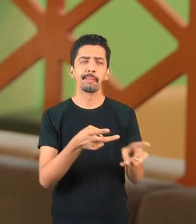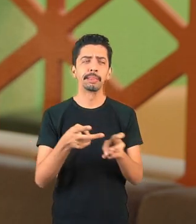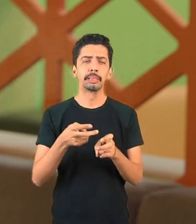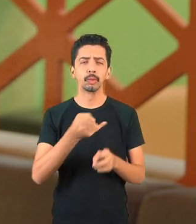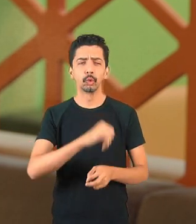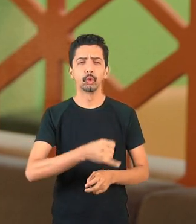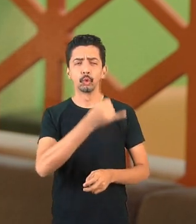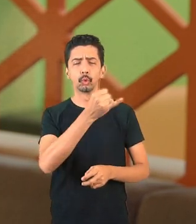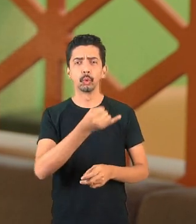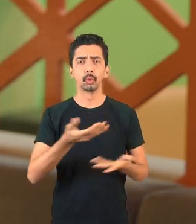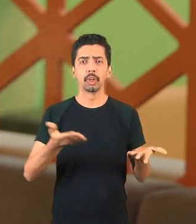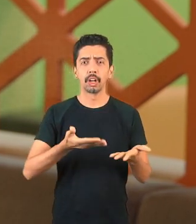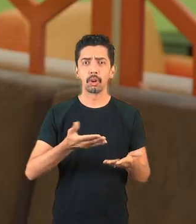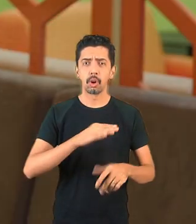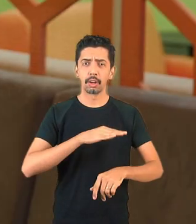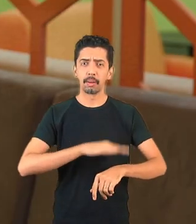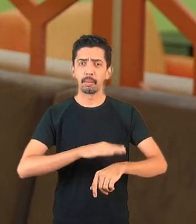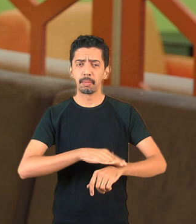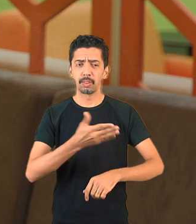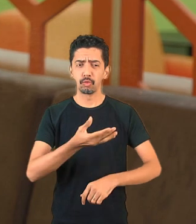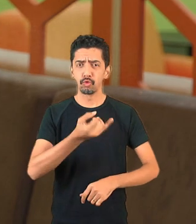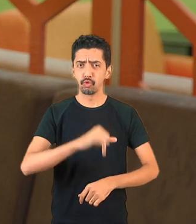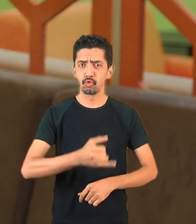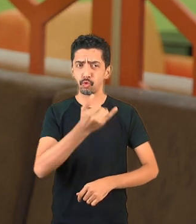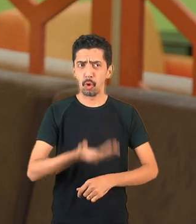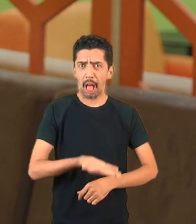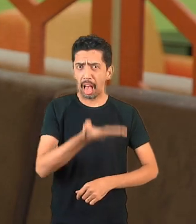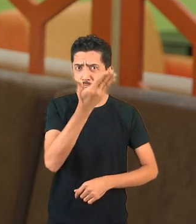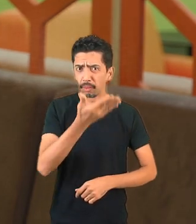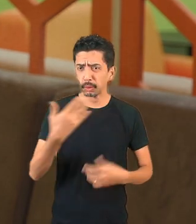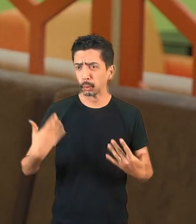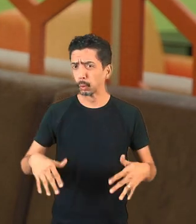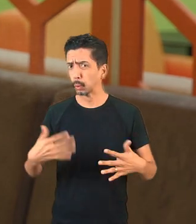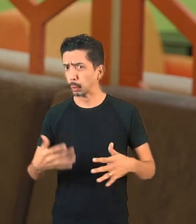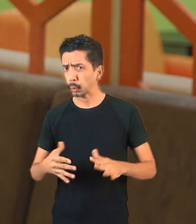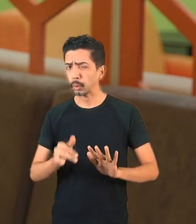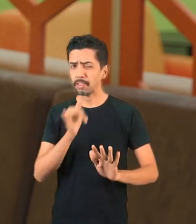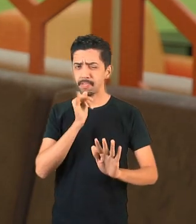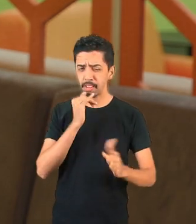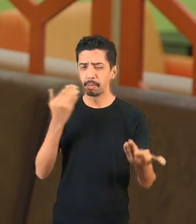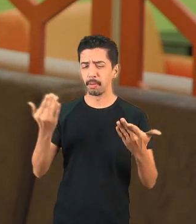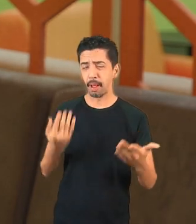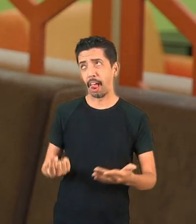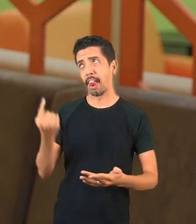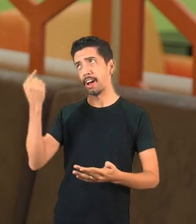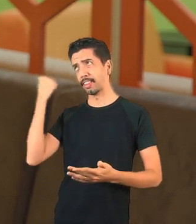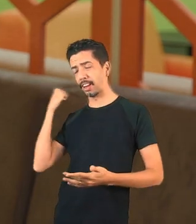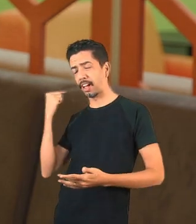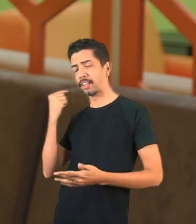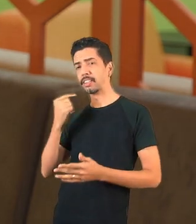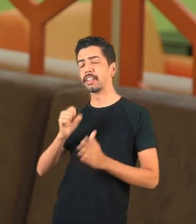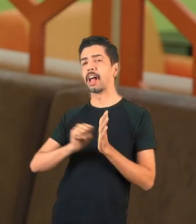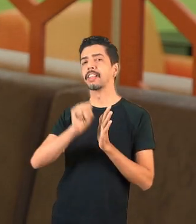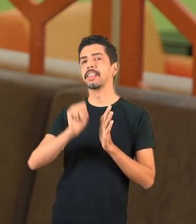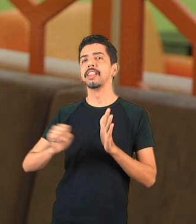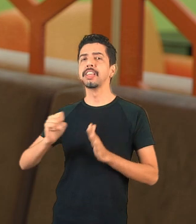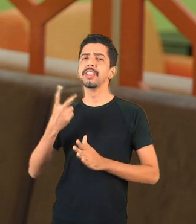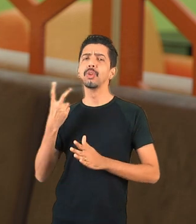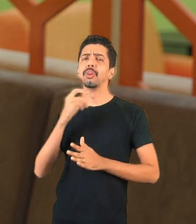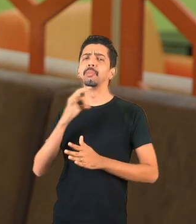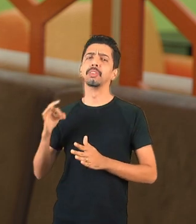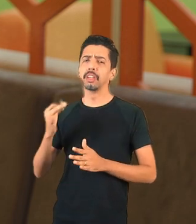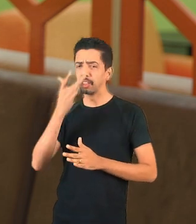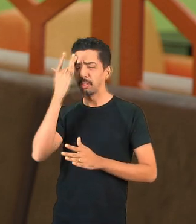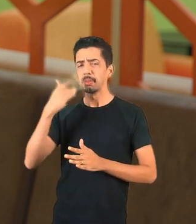os juros estão altos? Ao contrário, quando tínhamos lá a Selic a 2%, muitas pessoas foram sim para a renda